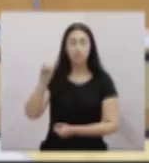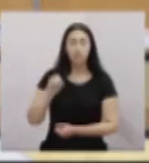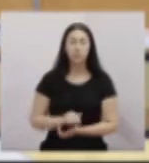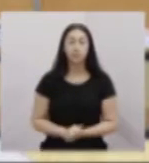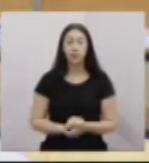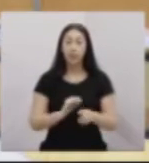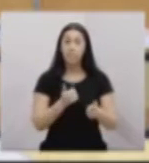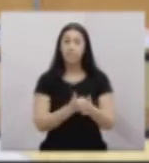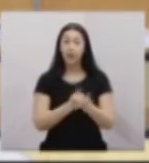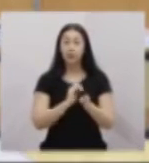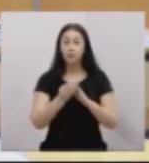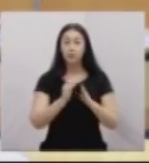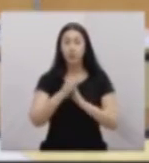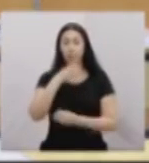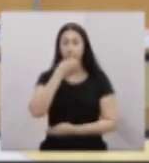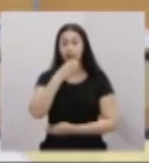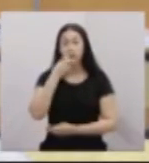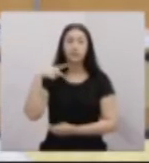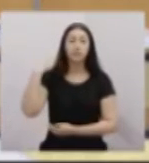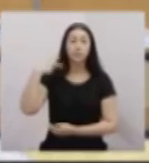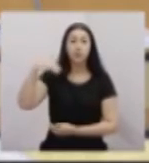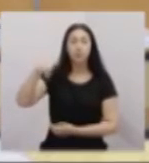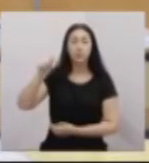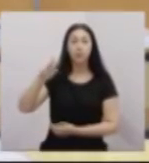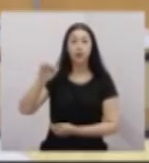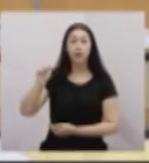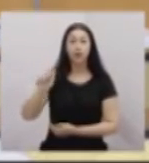Vista. Autoria, vereadora Maria Amélia.